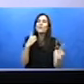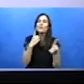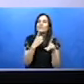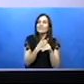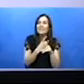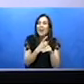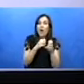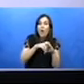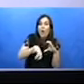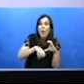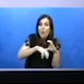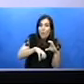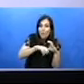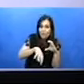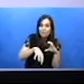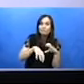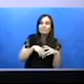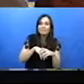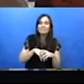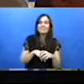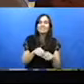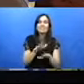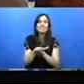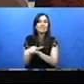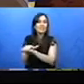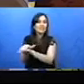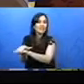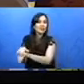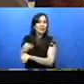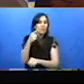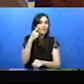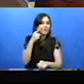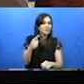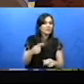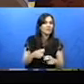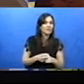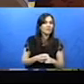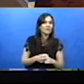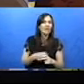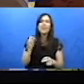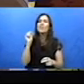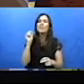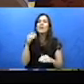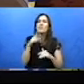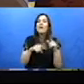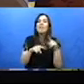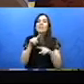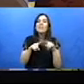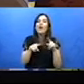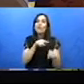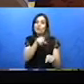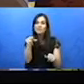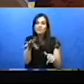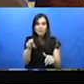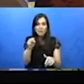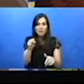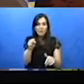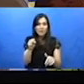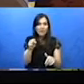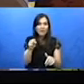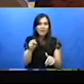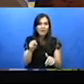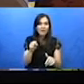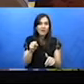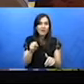para levá-los a lugares mais protegidos. Vamos ver que material vocês usaram para fazer os ovos. Aqui, ó,